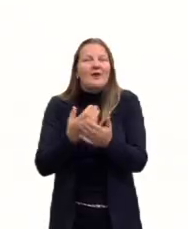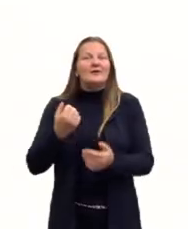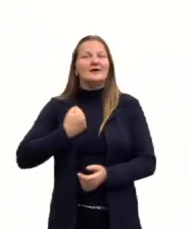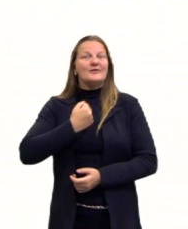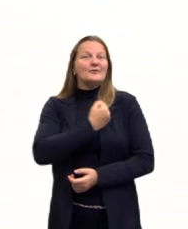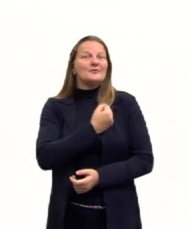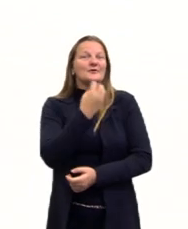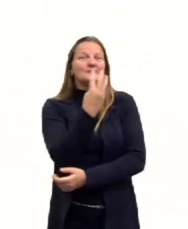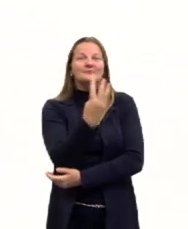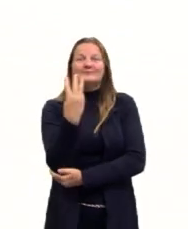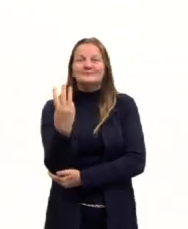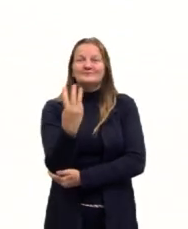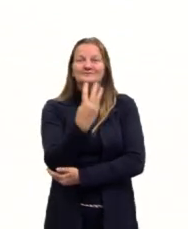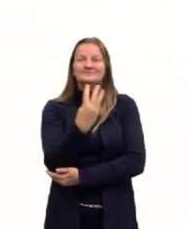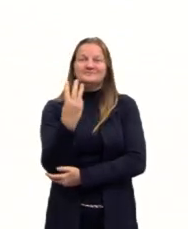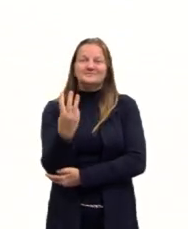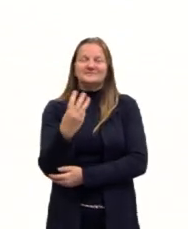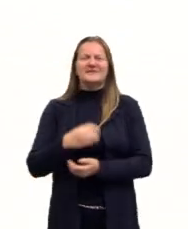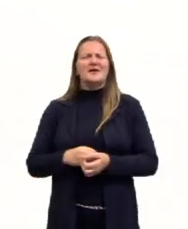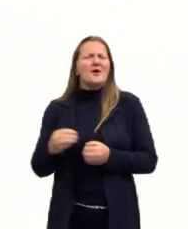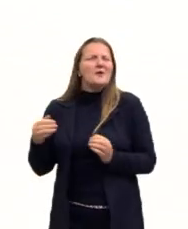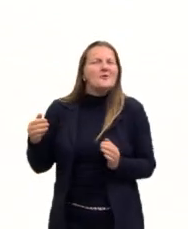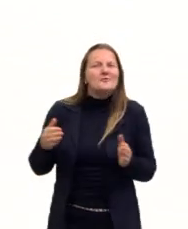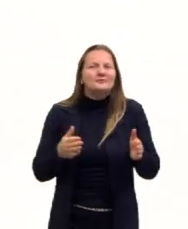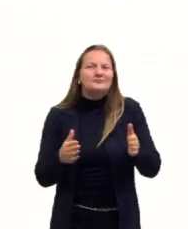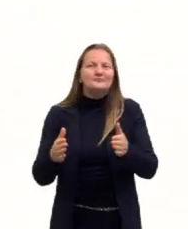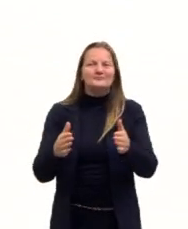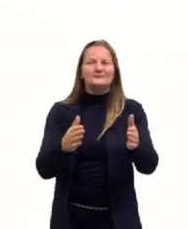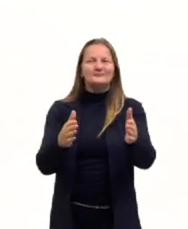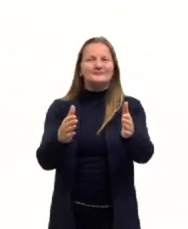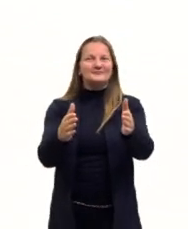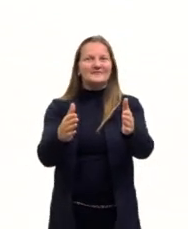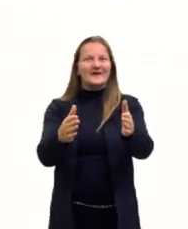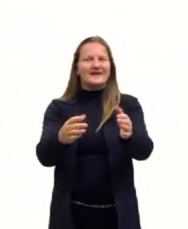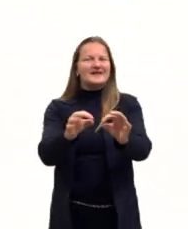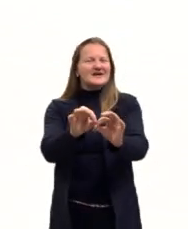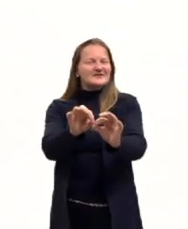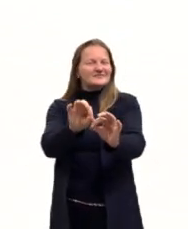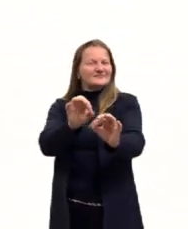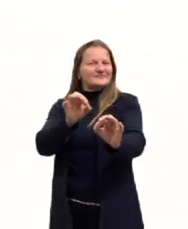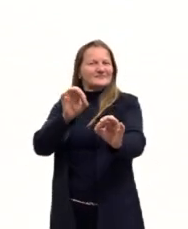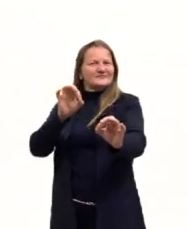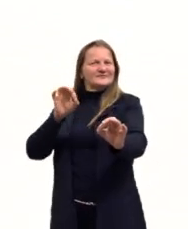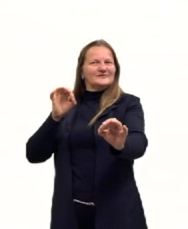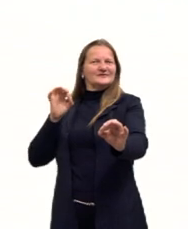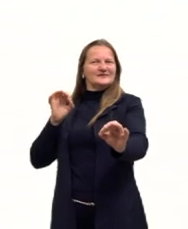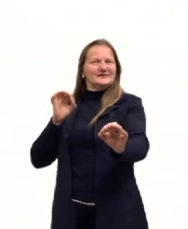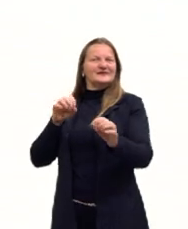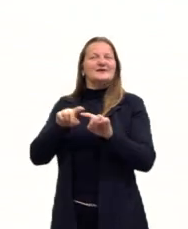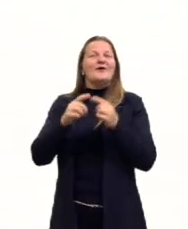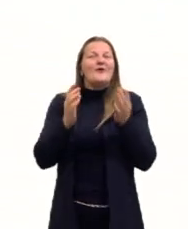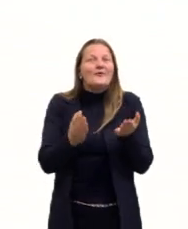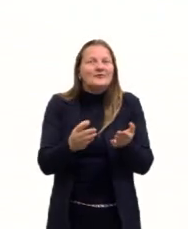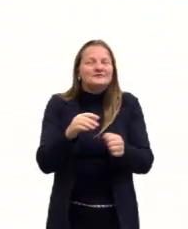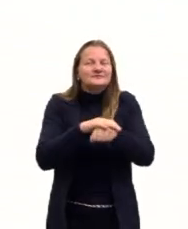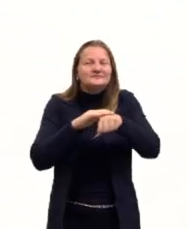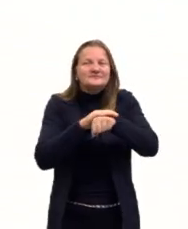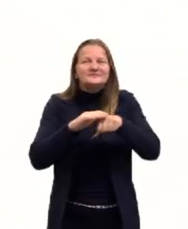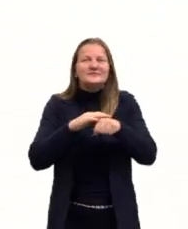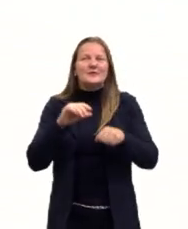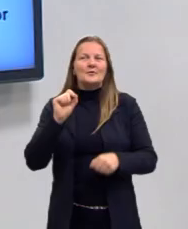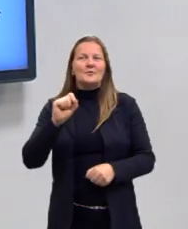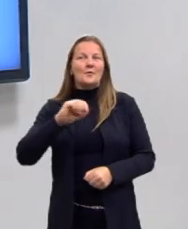33 né nossa caminhada já tá aí bem grande e a gente vai falar hoje sobre um